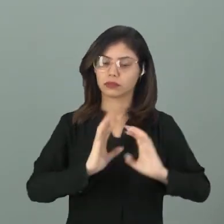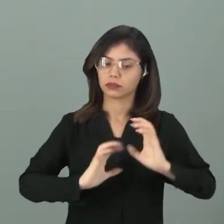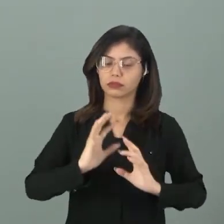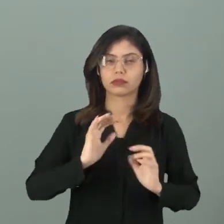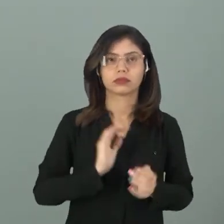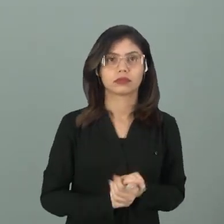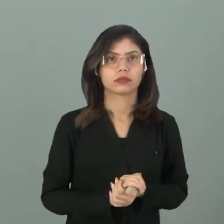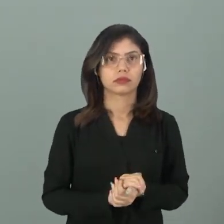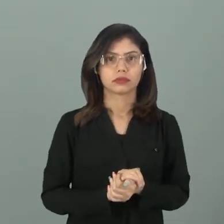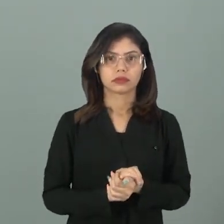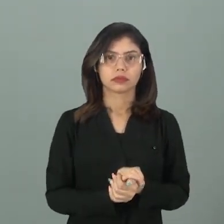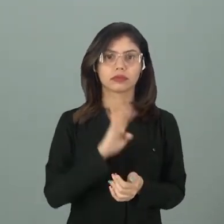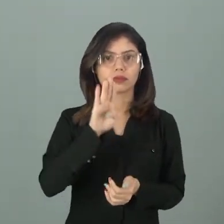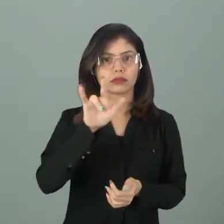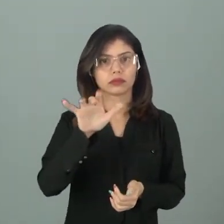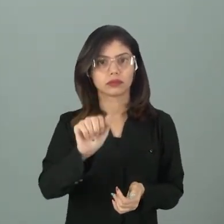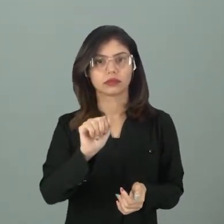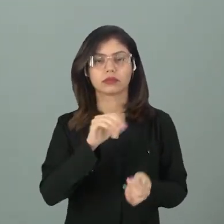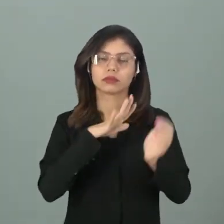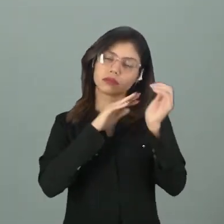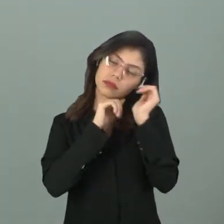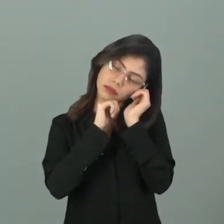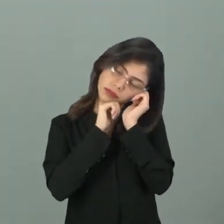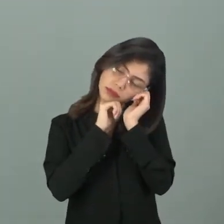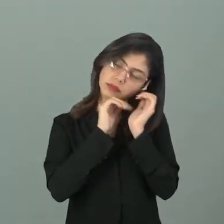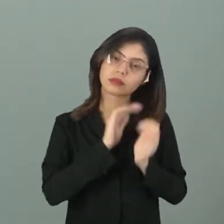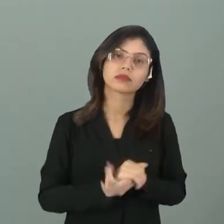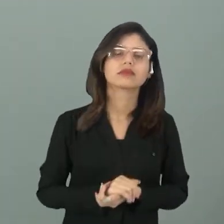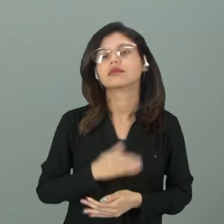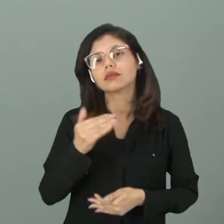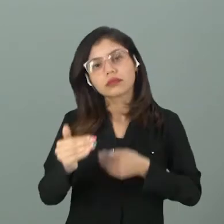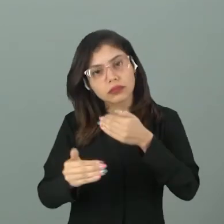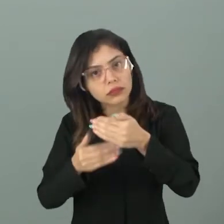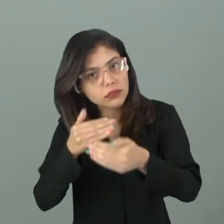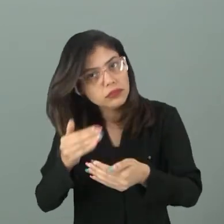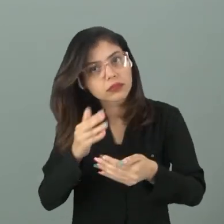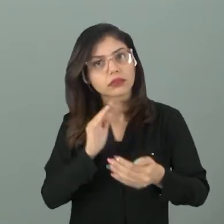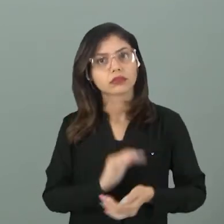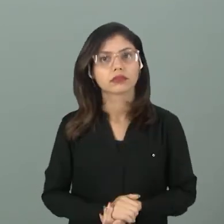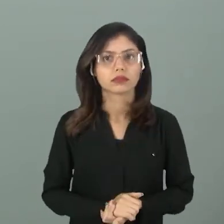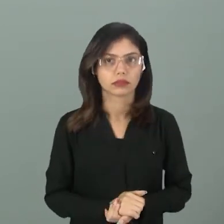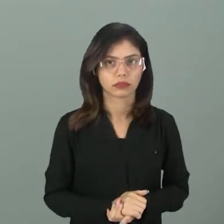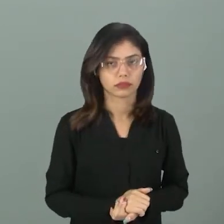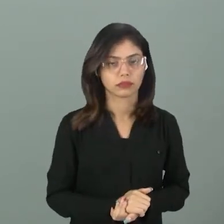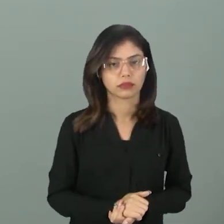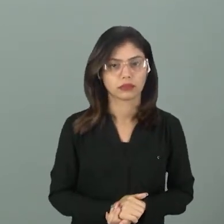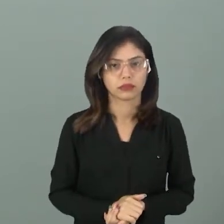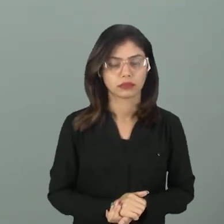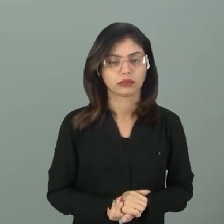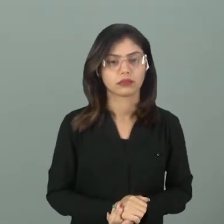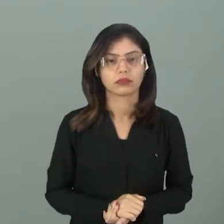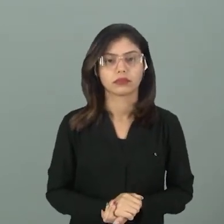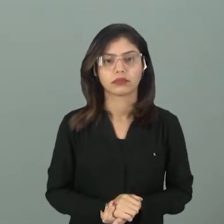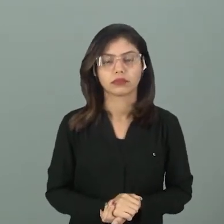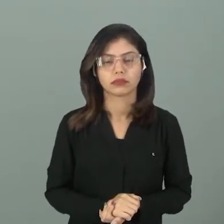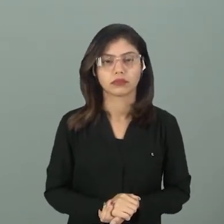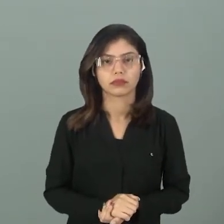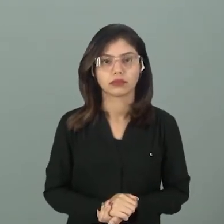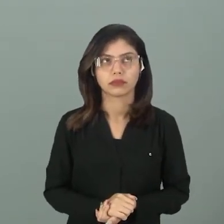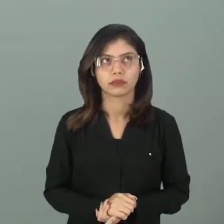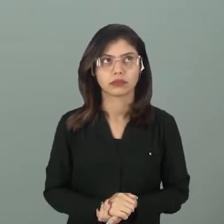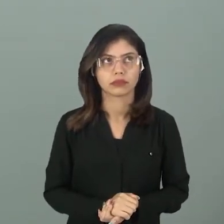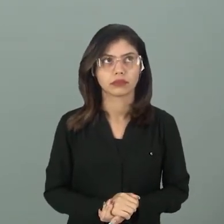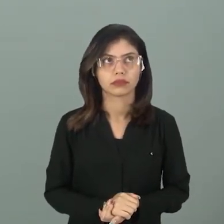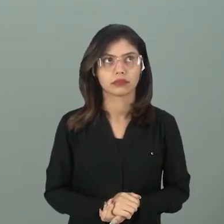conflitos. Por exemplo, da Bela Adormecida. No desenrolar da história, quando começa lá da Bela Adormecida, ela